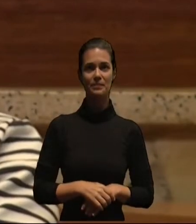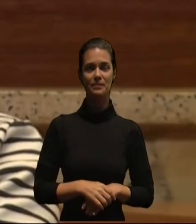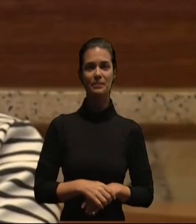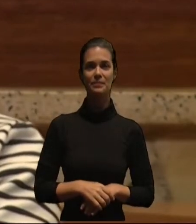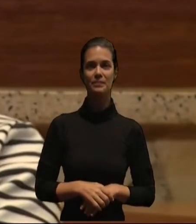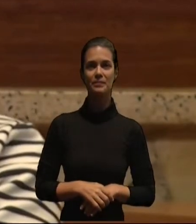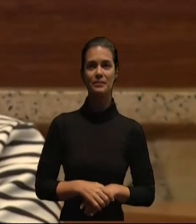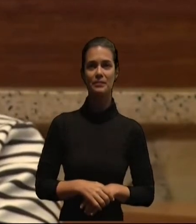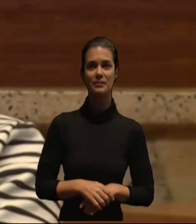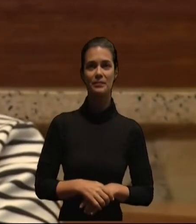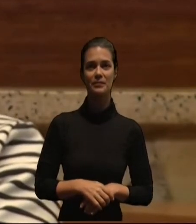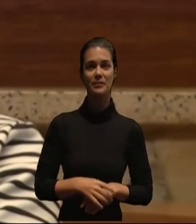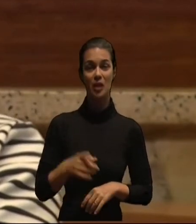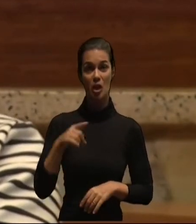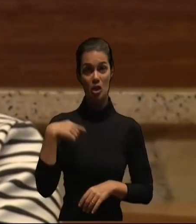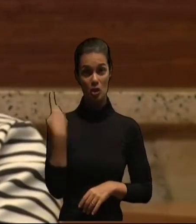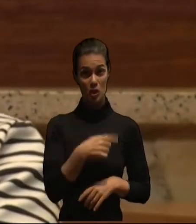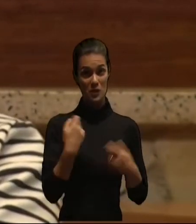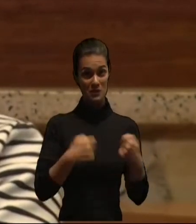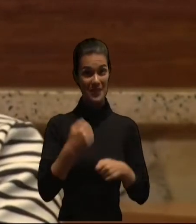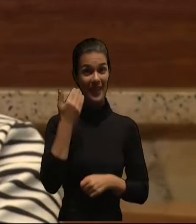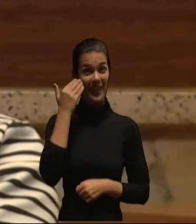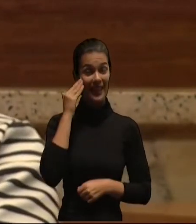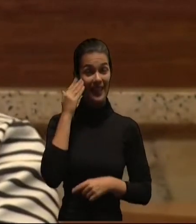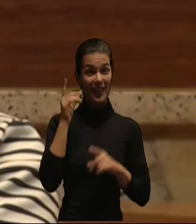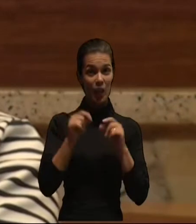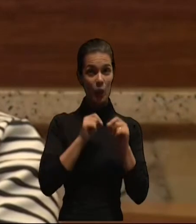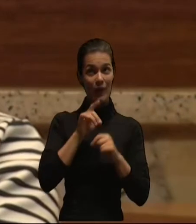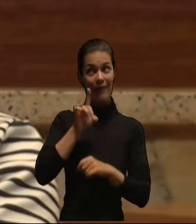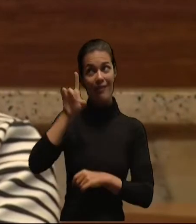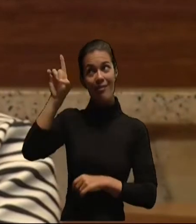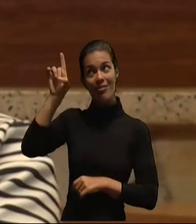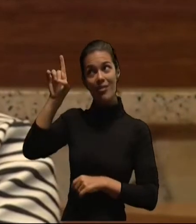entendendo que o nosso GPS é